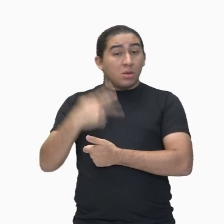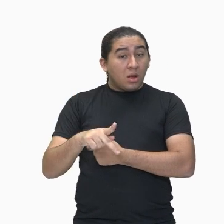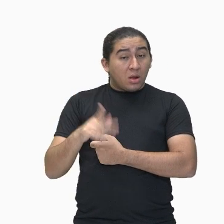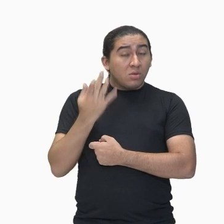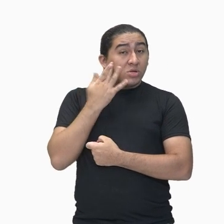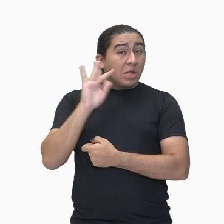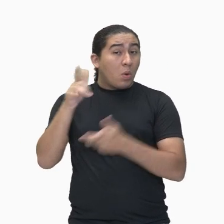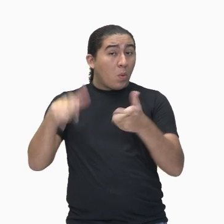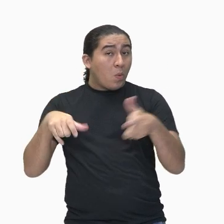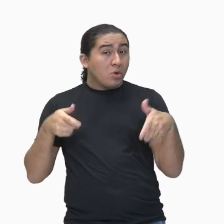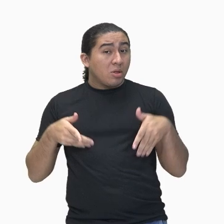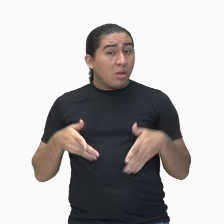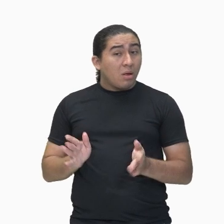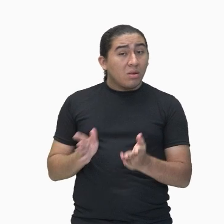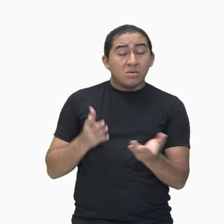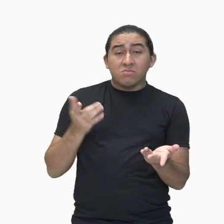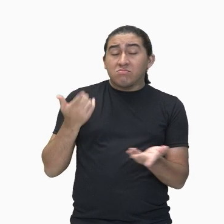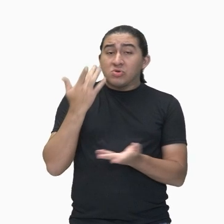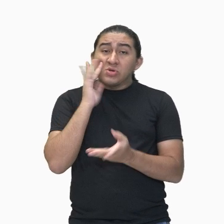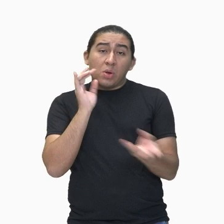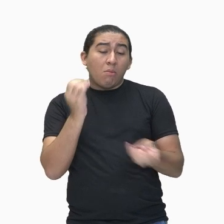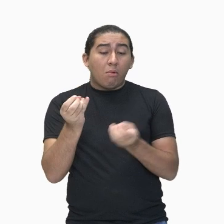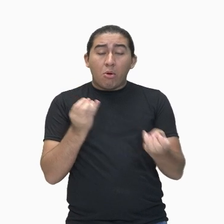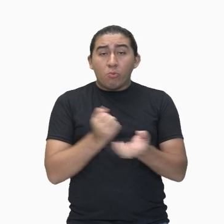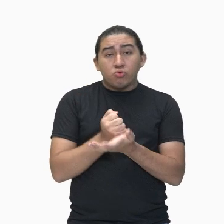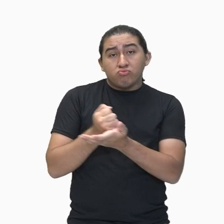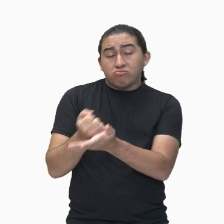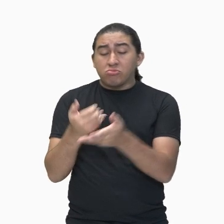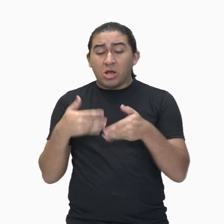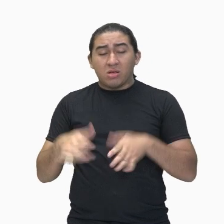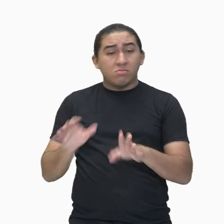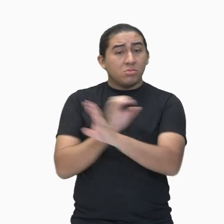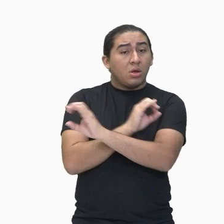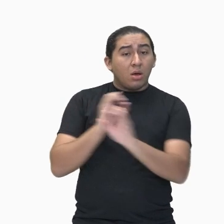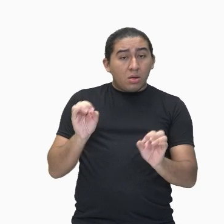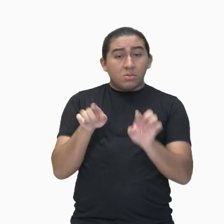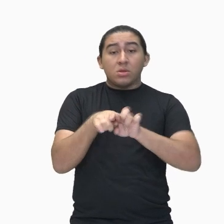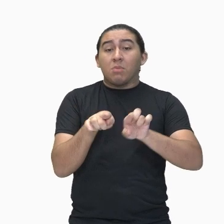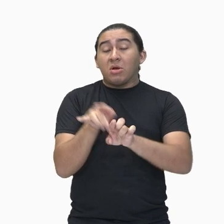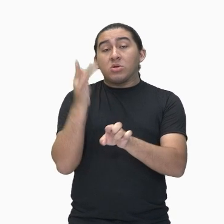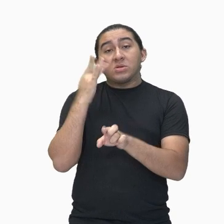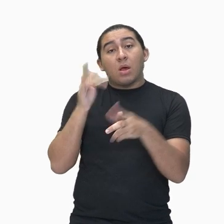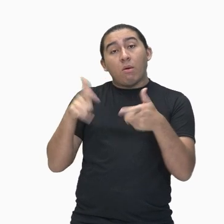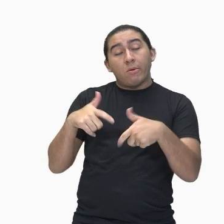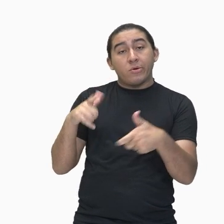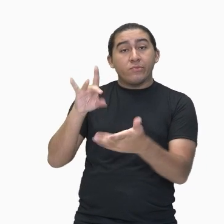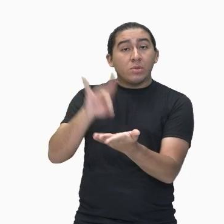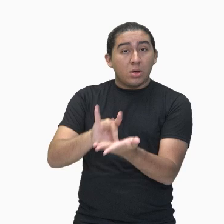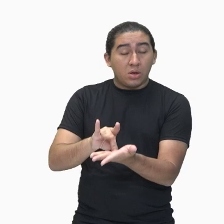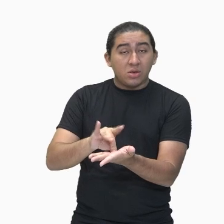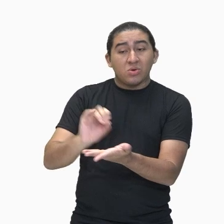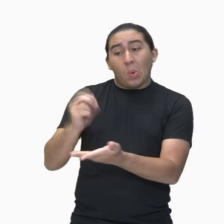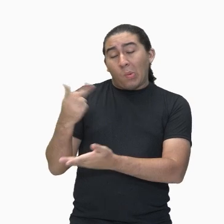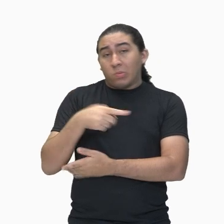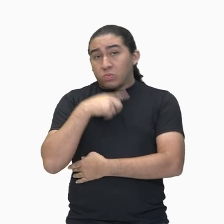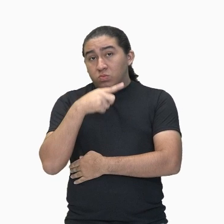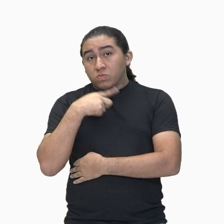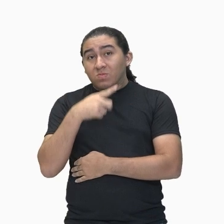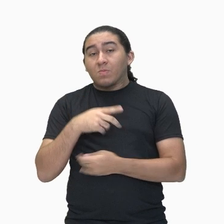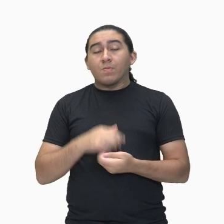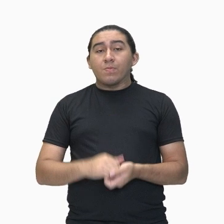sei donde te nasce ou não te nasce, não sei onde consiste ou